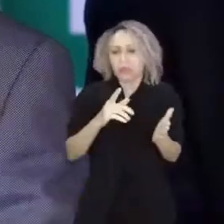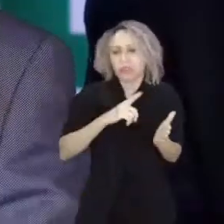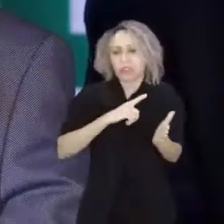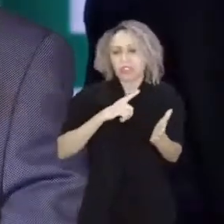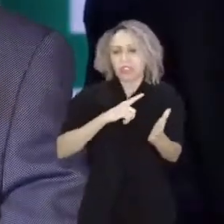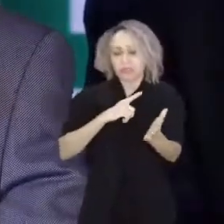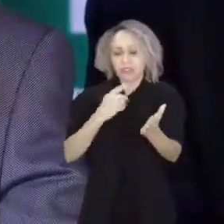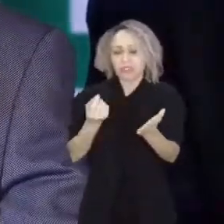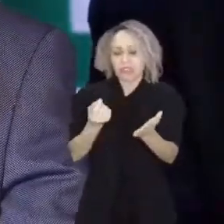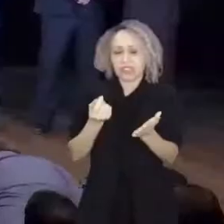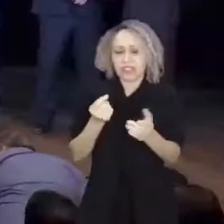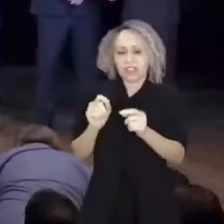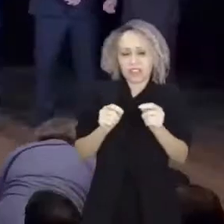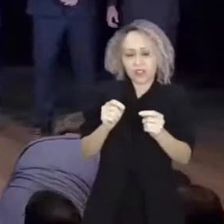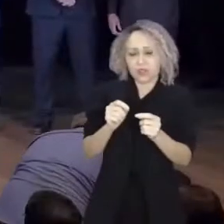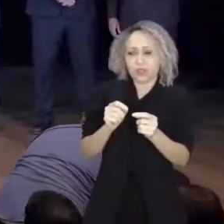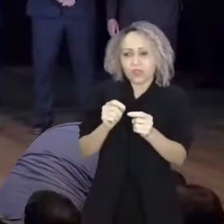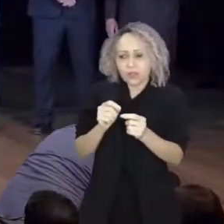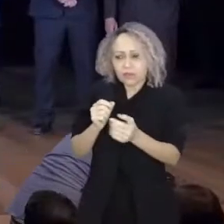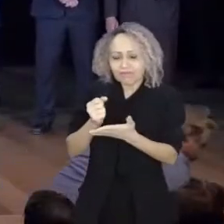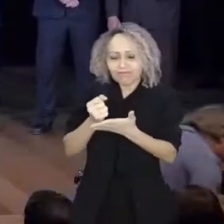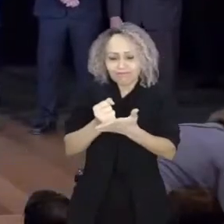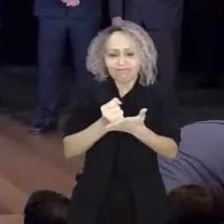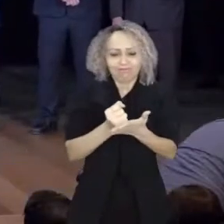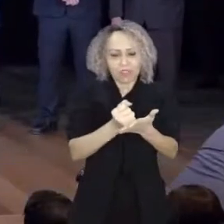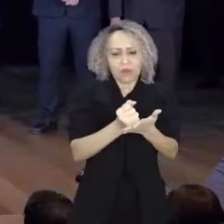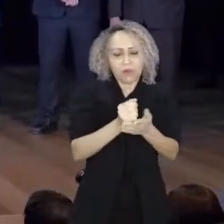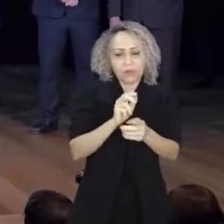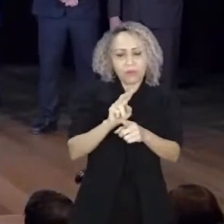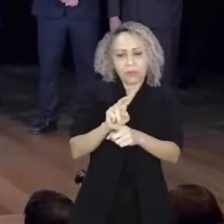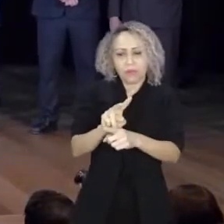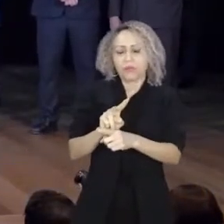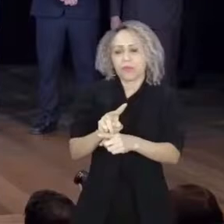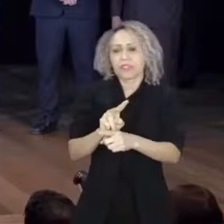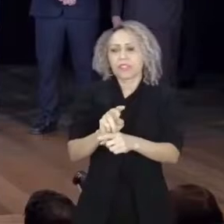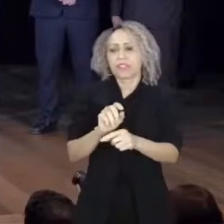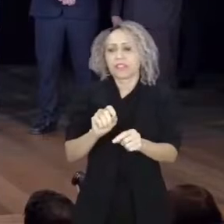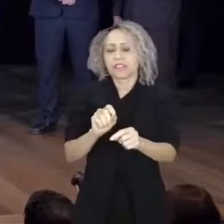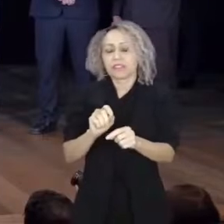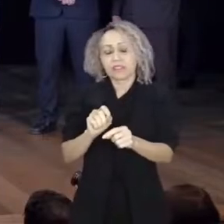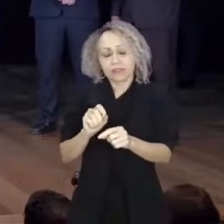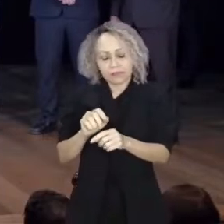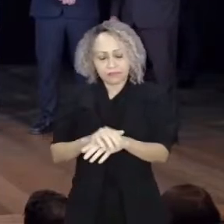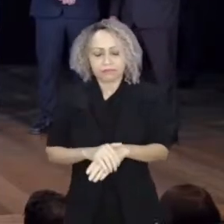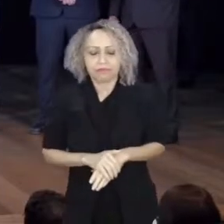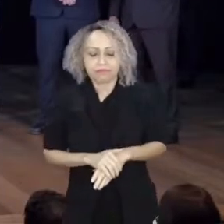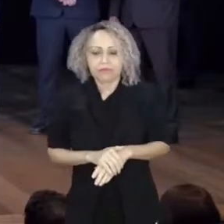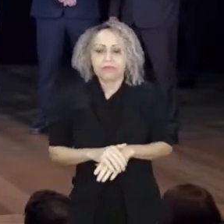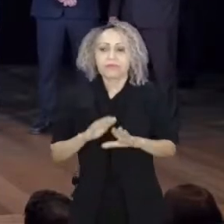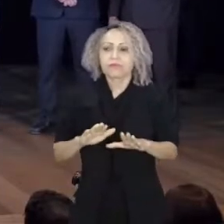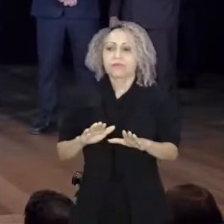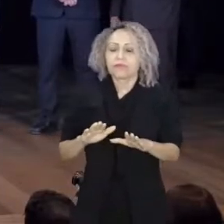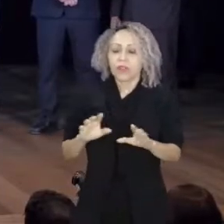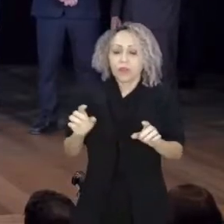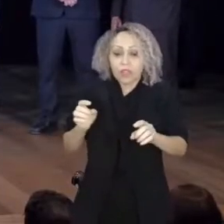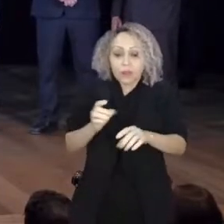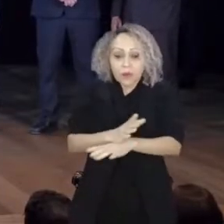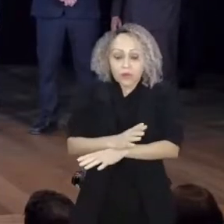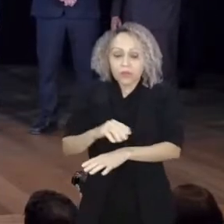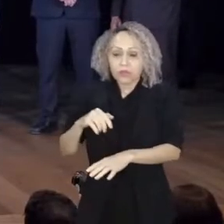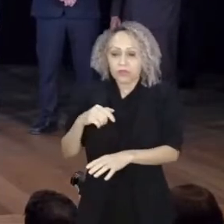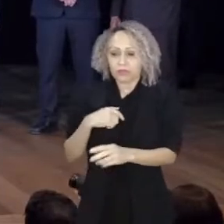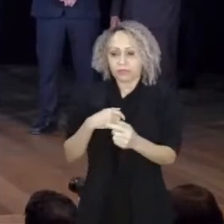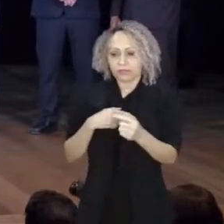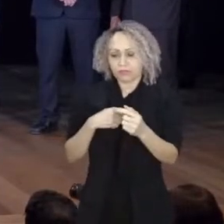pelo Estado brasileiro. E quando tiver tudo pronto, nós vamos convocar uma coletiva e o Alckmin e eu vamos apresentar para vocês, mais